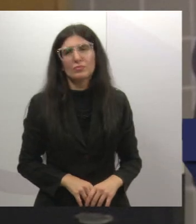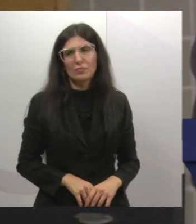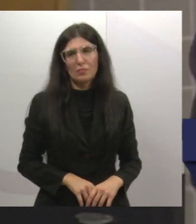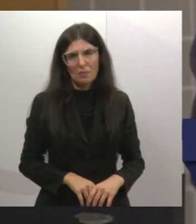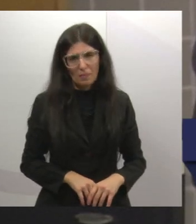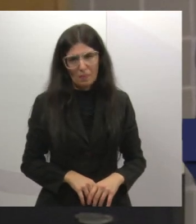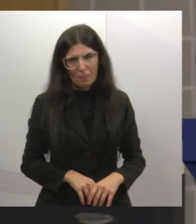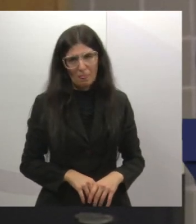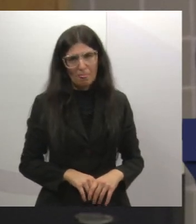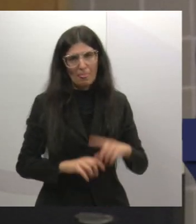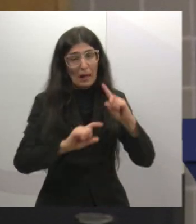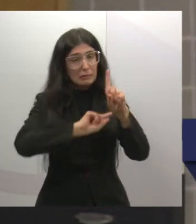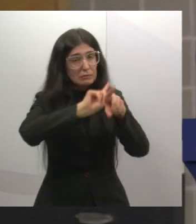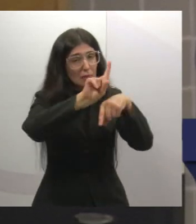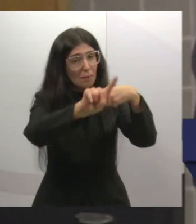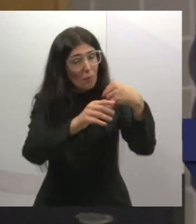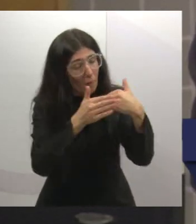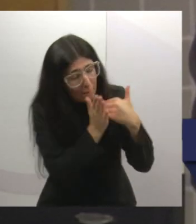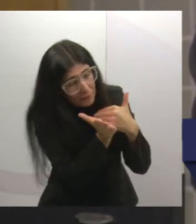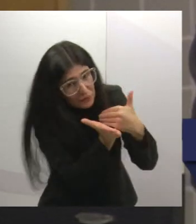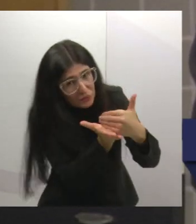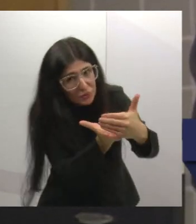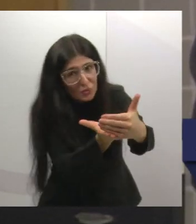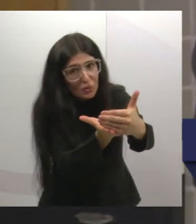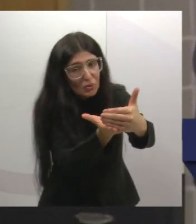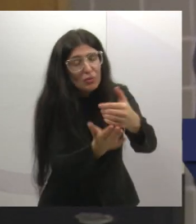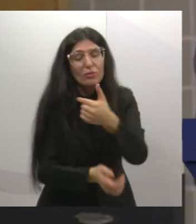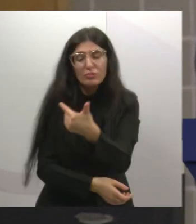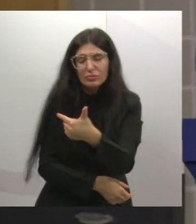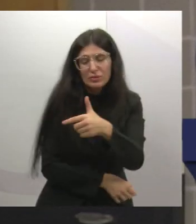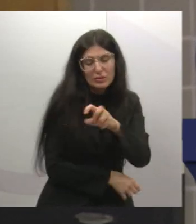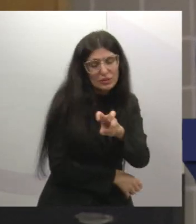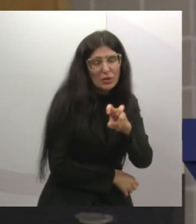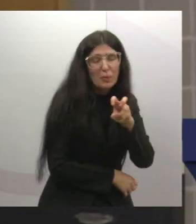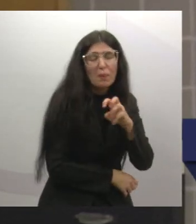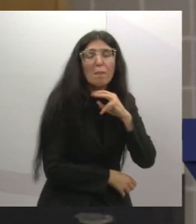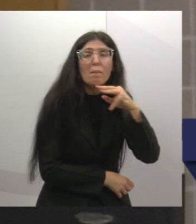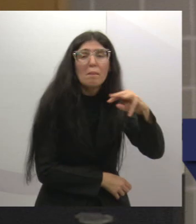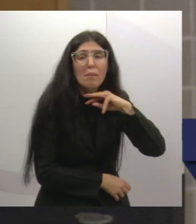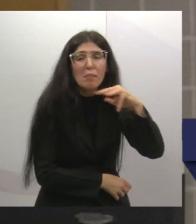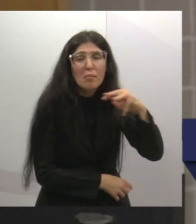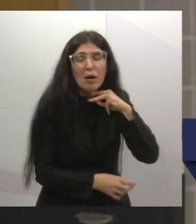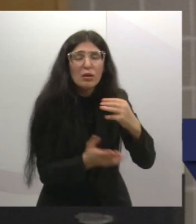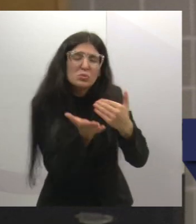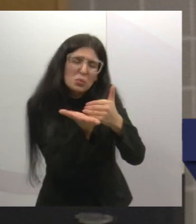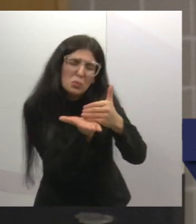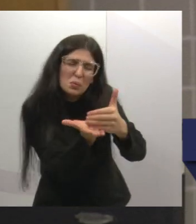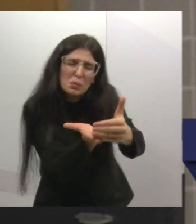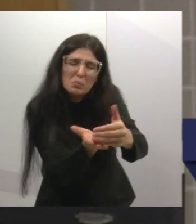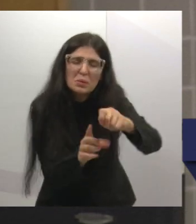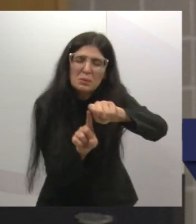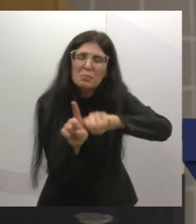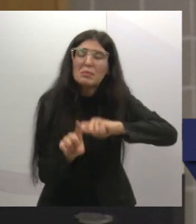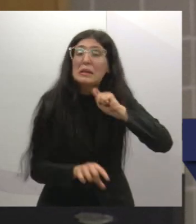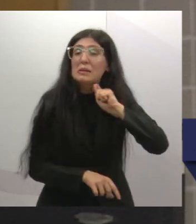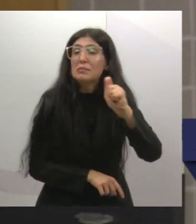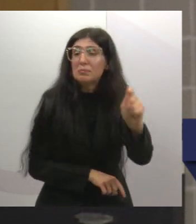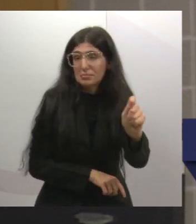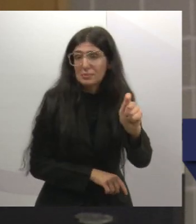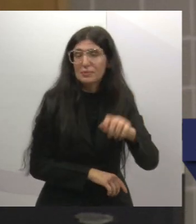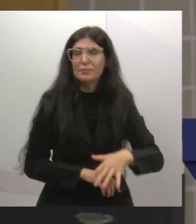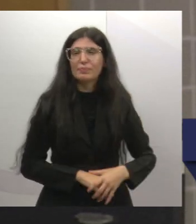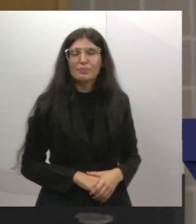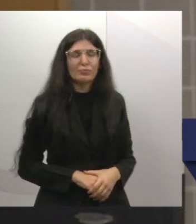posterior a 25 de março, assim, mais ativamente para o comecinho de abril. Né? E as receitas que